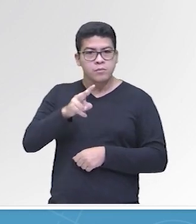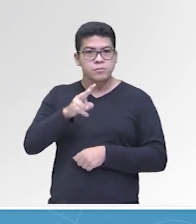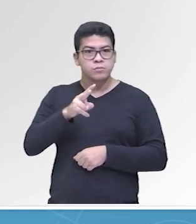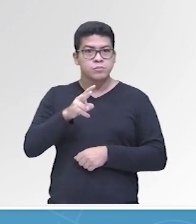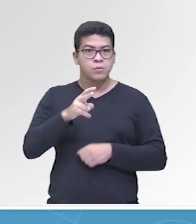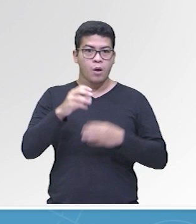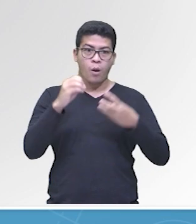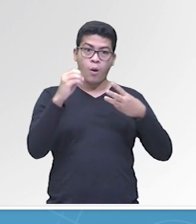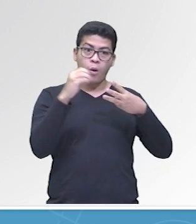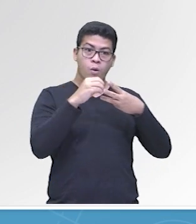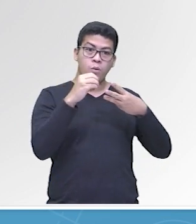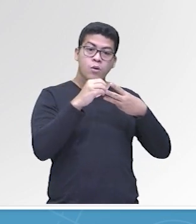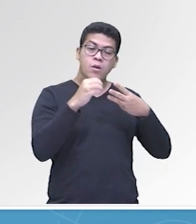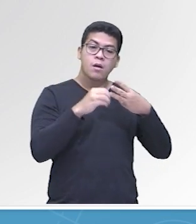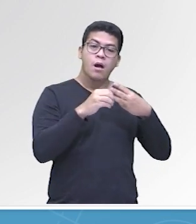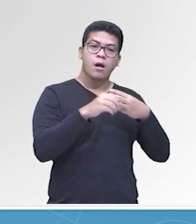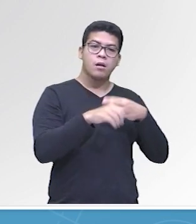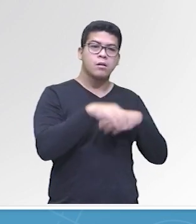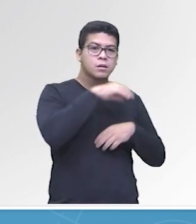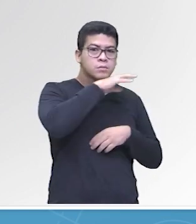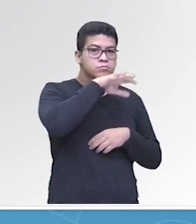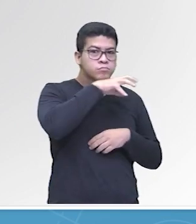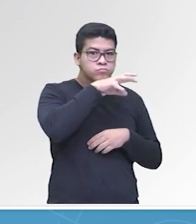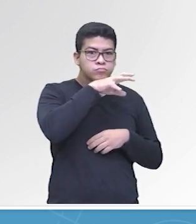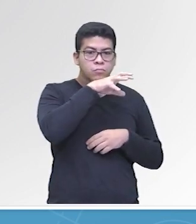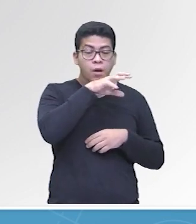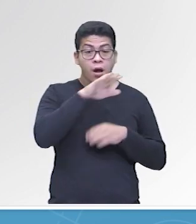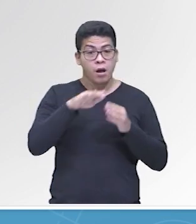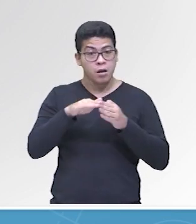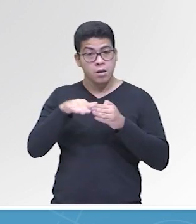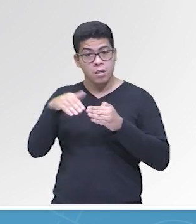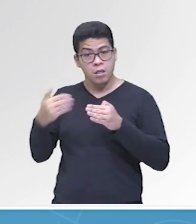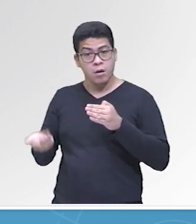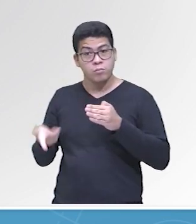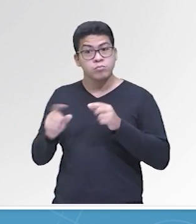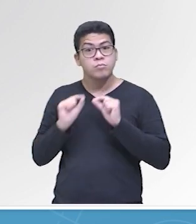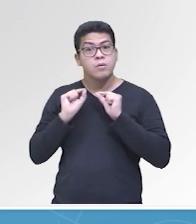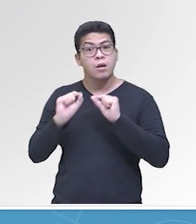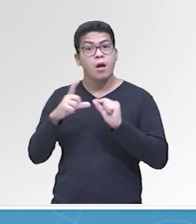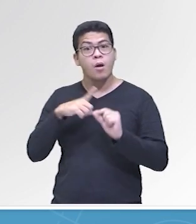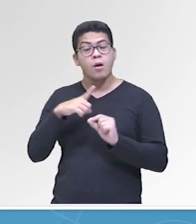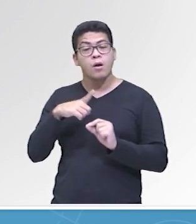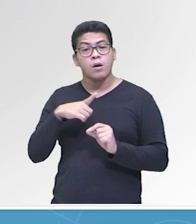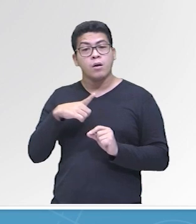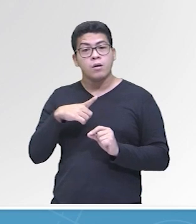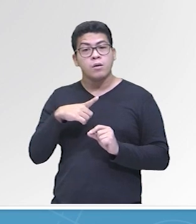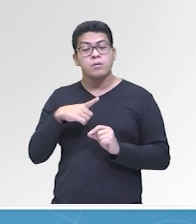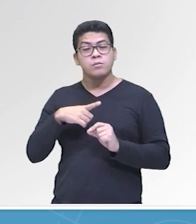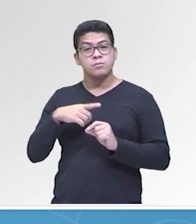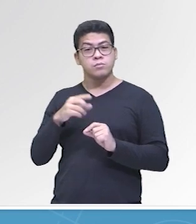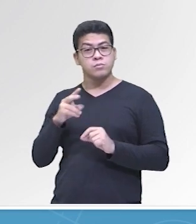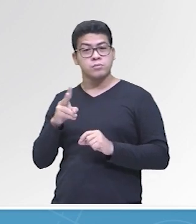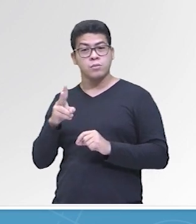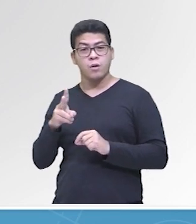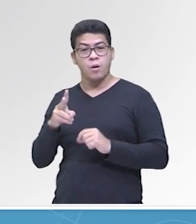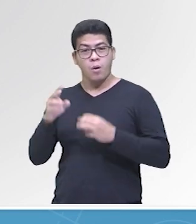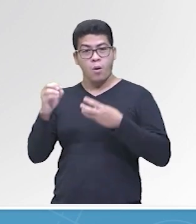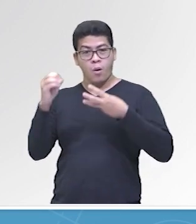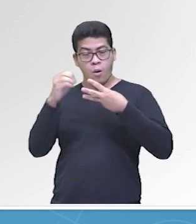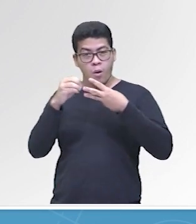animal e na outra você tem um exemplo de célula vegetal. Reparem aqui a célula animal composta aí